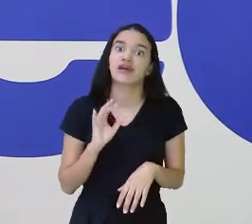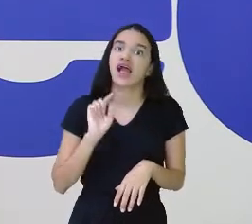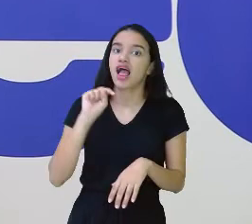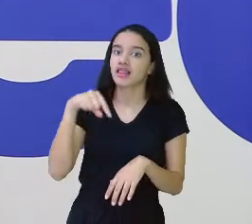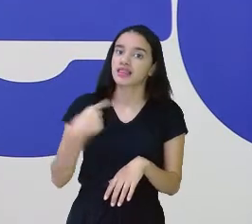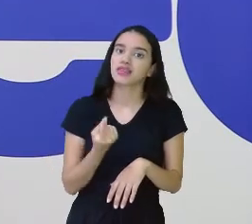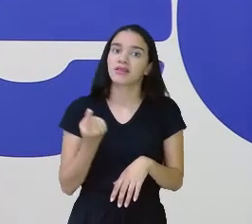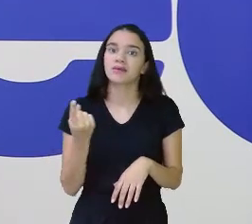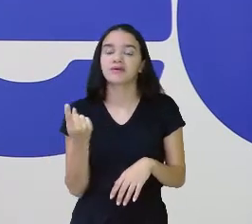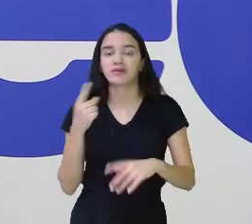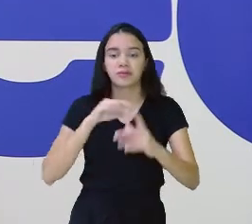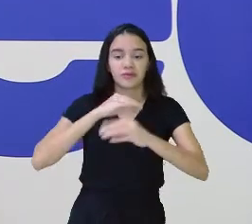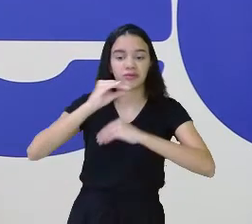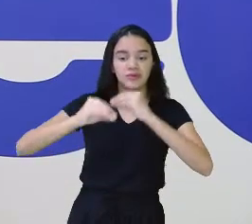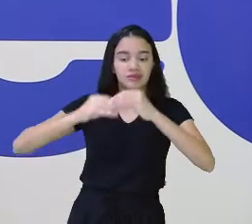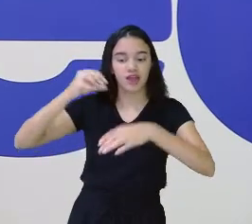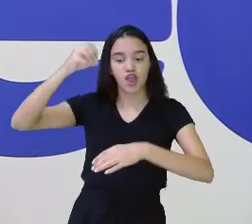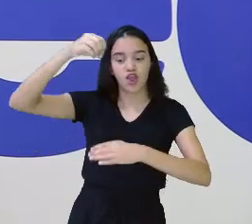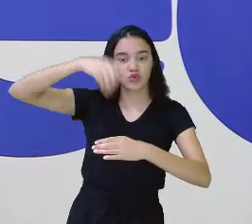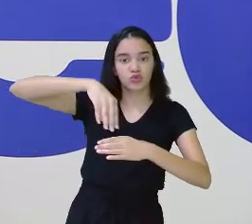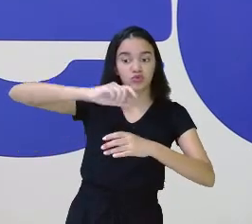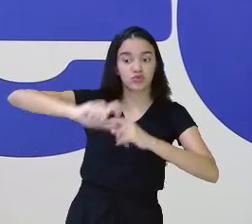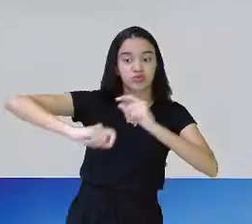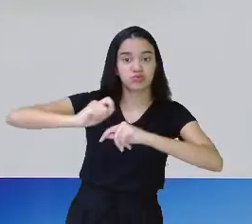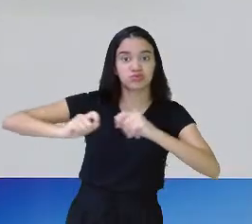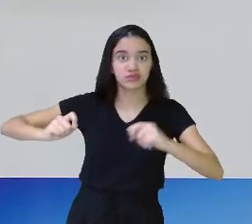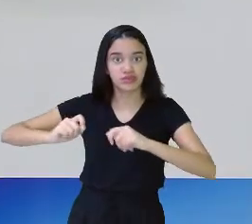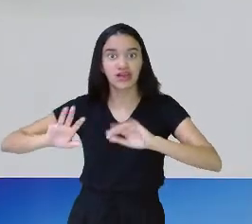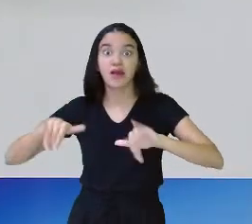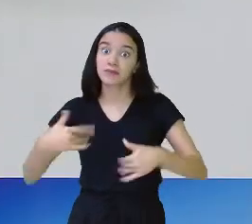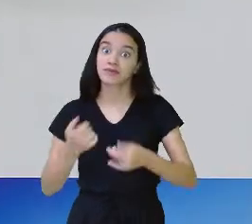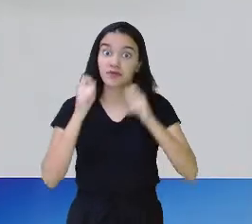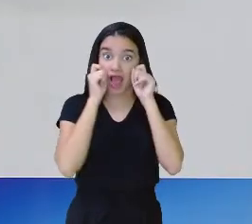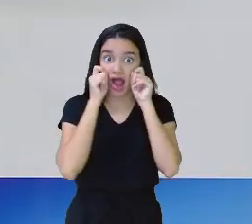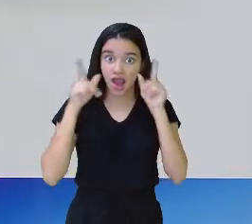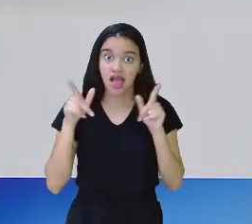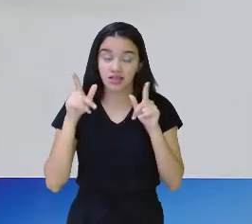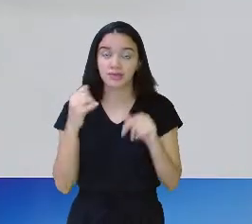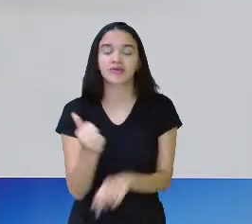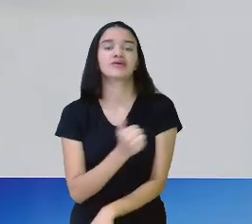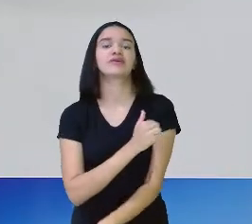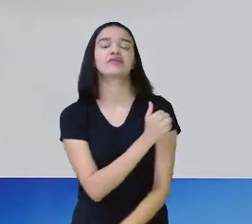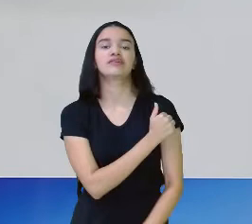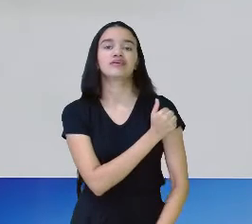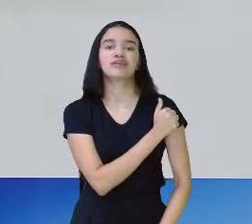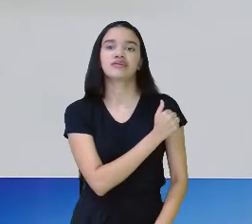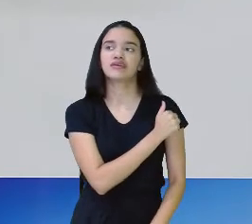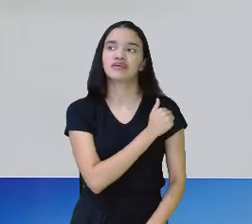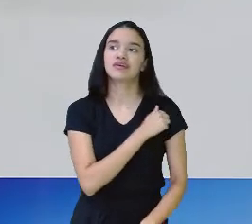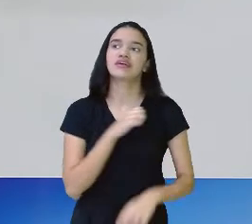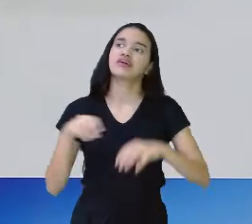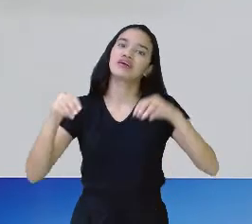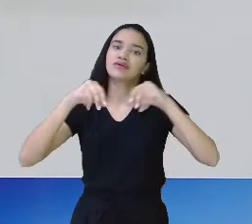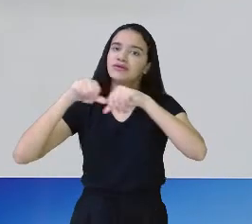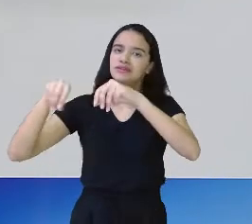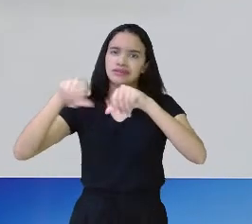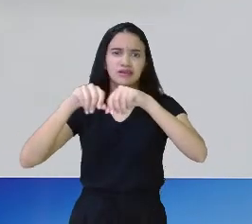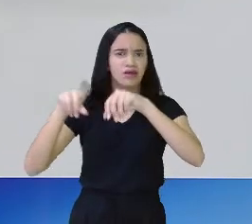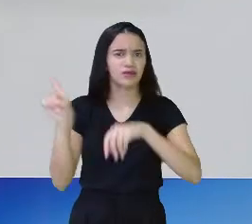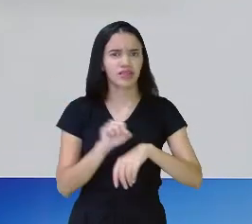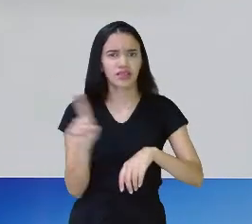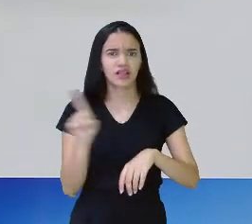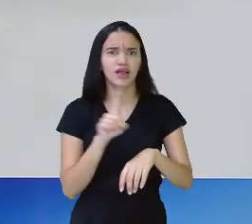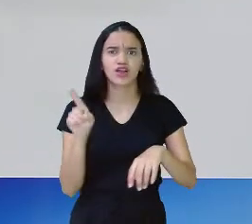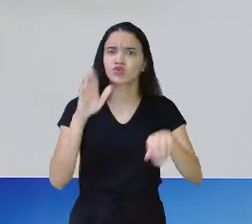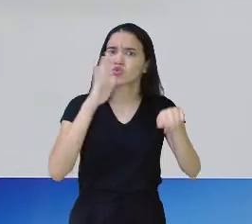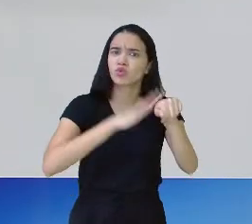depois eu botava ele no saquinho. Isso. Mas vamos fazer um alerta, né, para os estudantes que estão aí. Não coloca sal, não